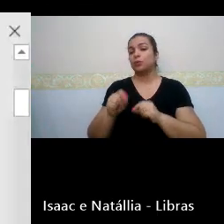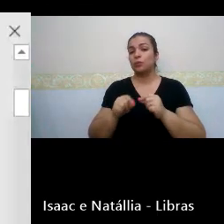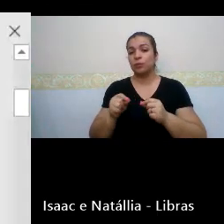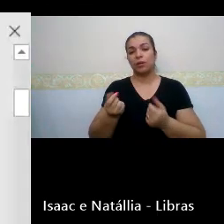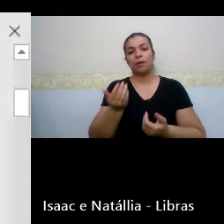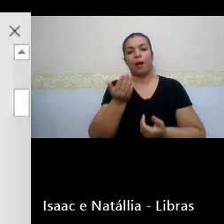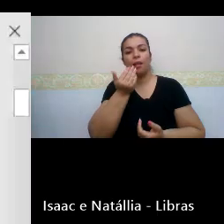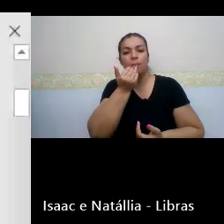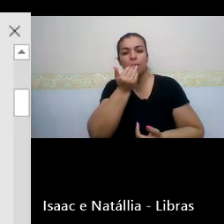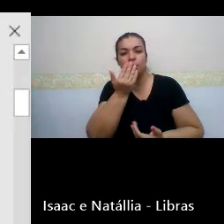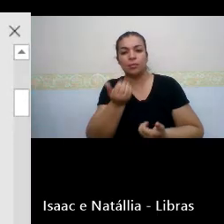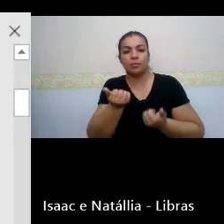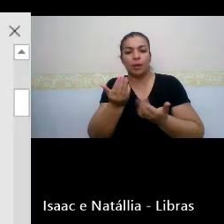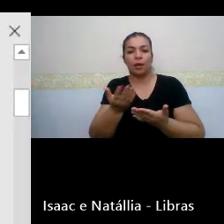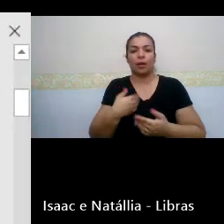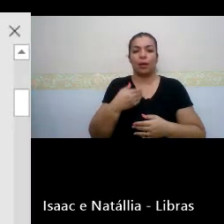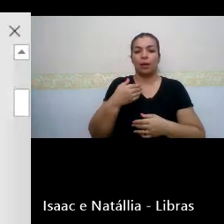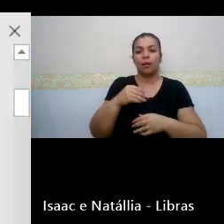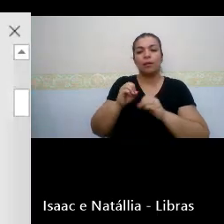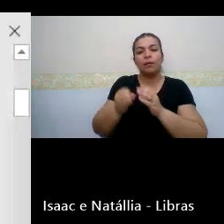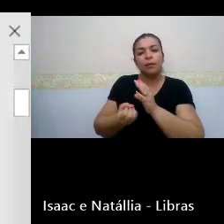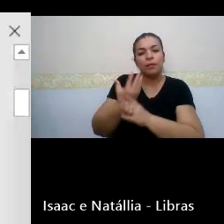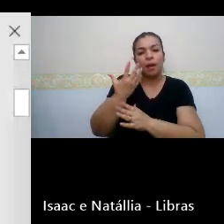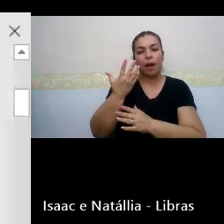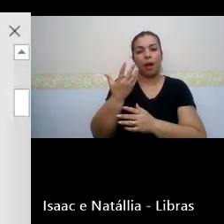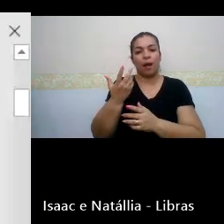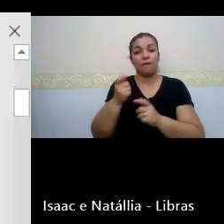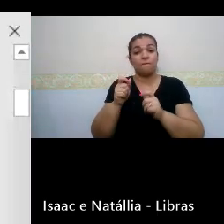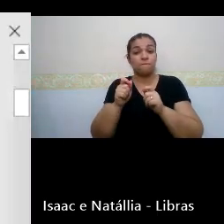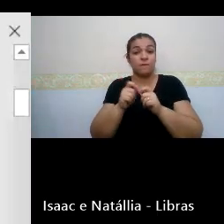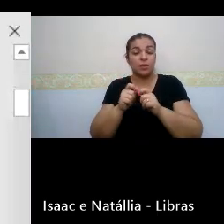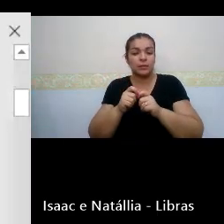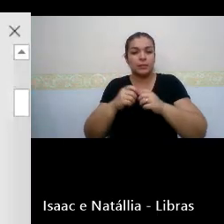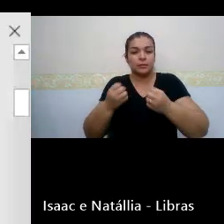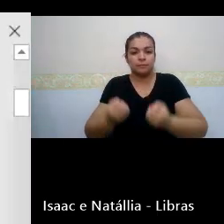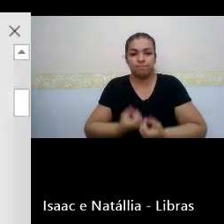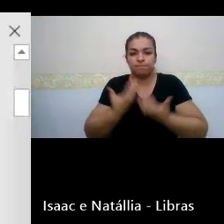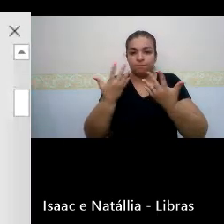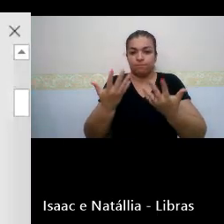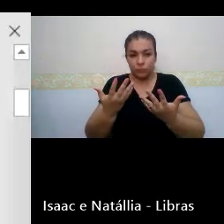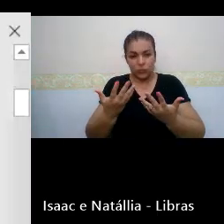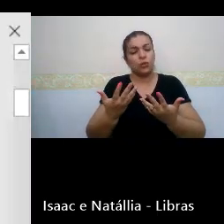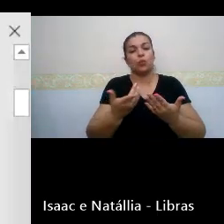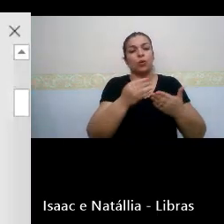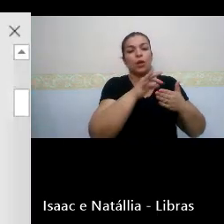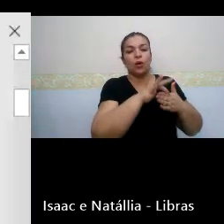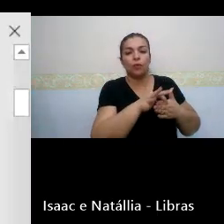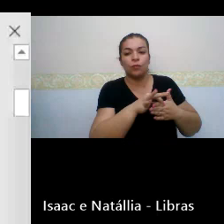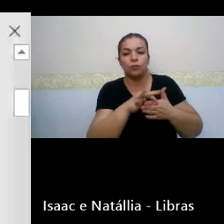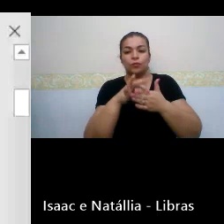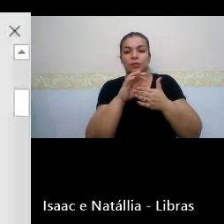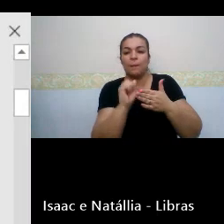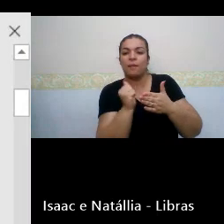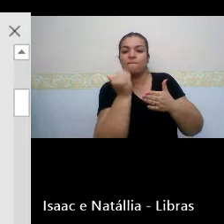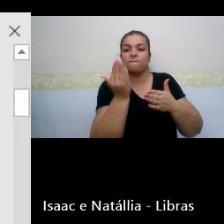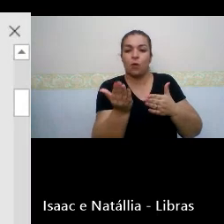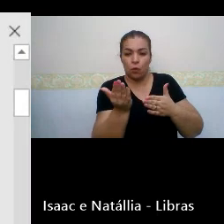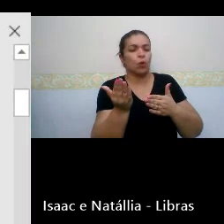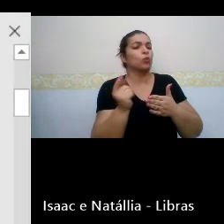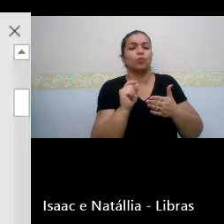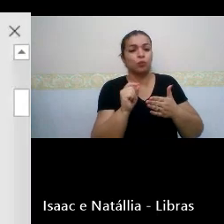alimentar, criar, fazer, sair, conduzir para fora de um